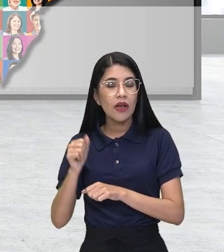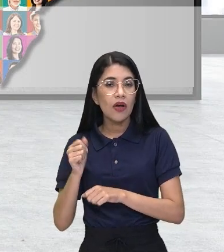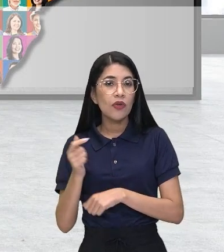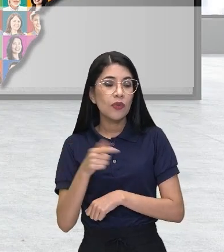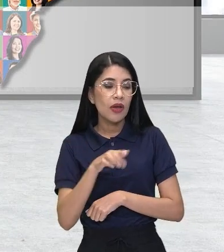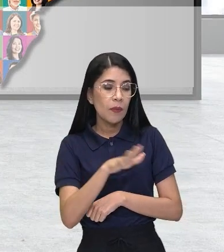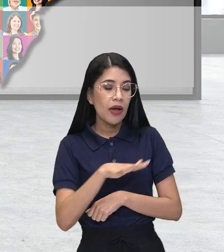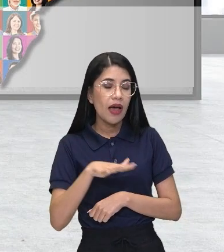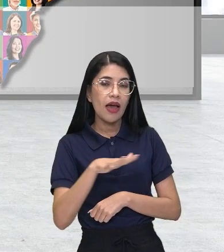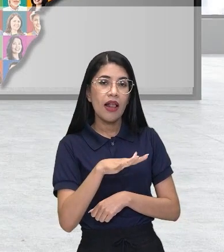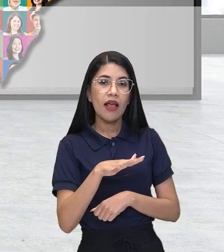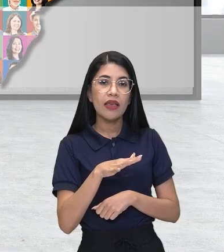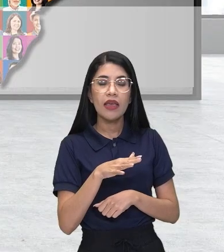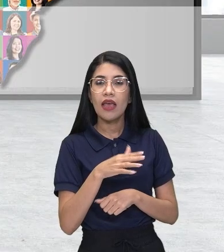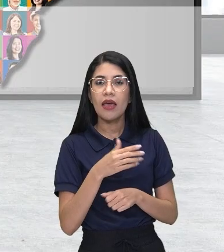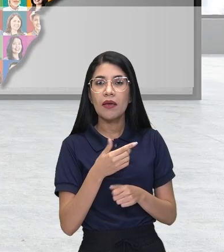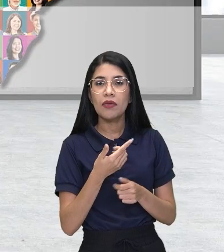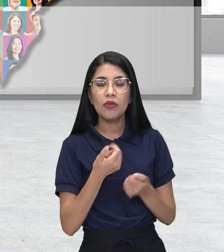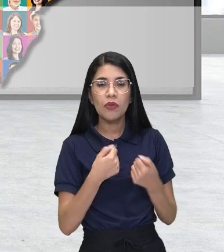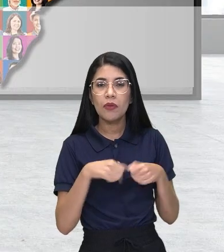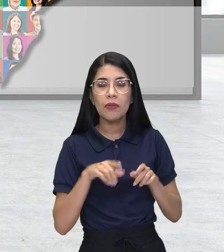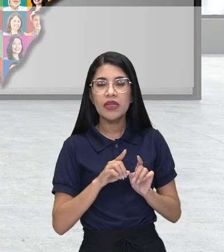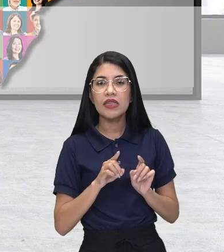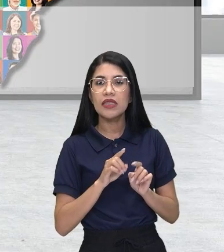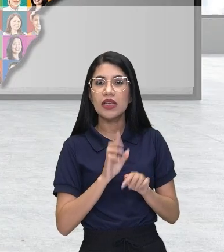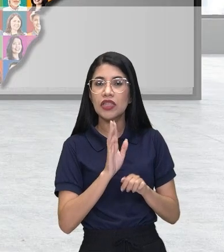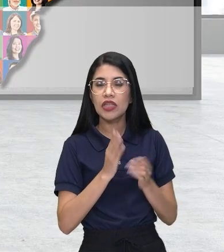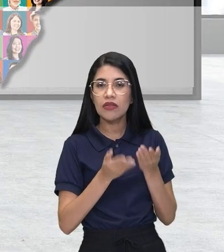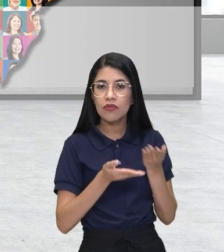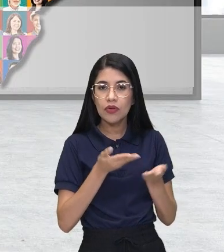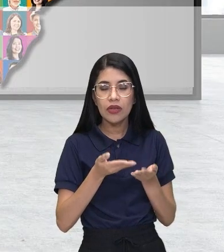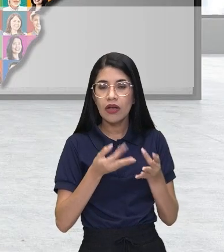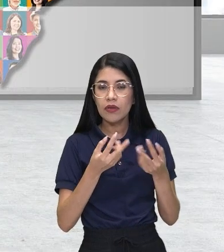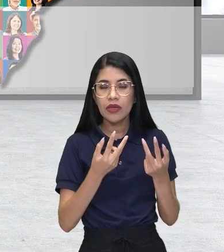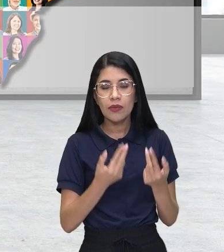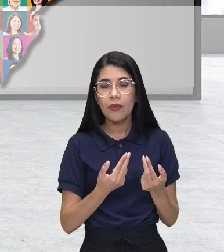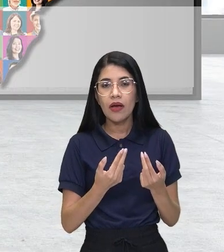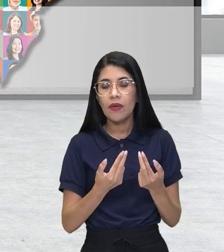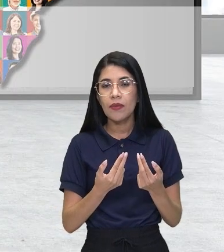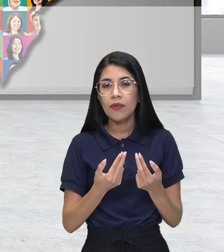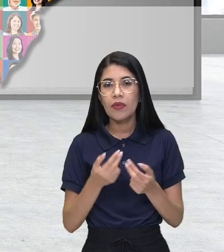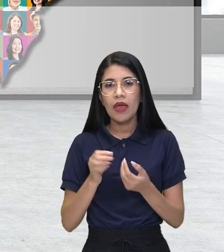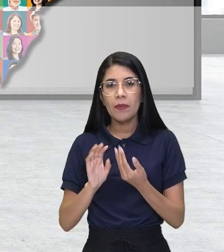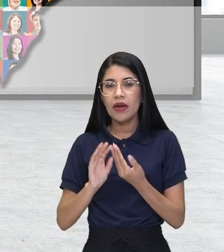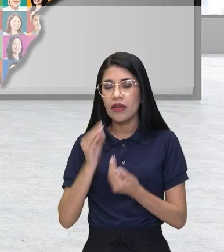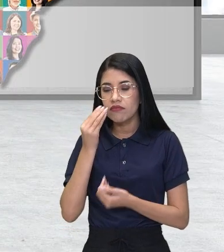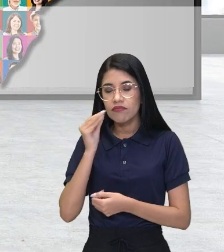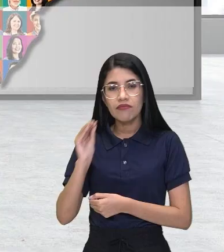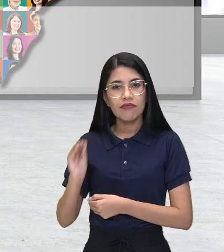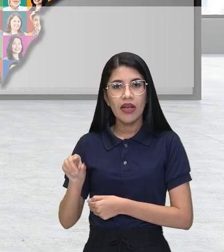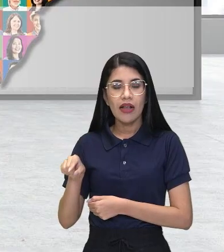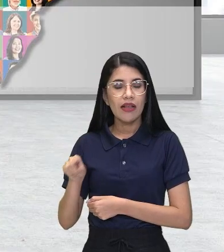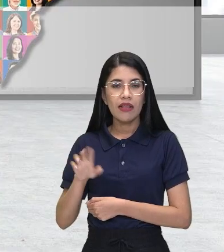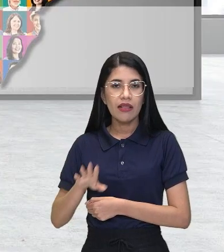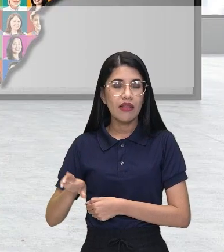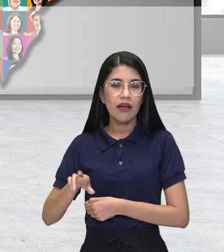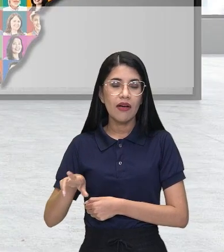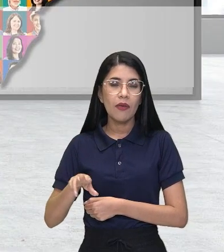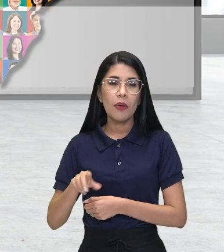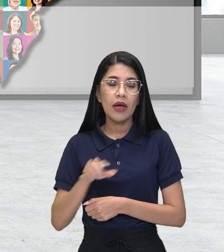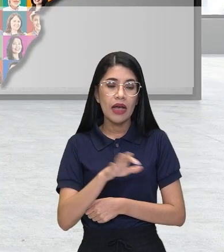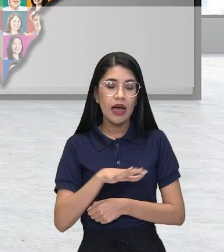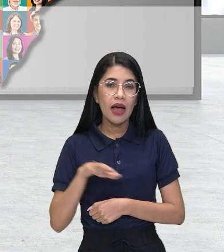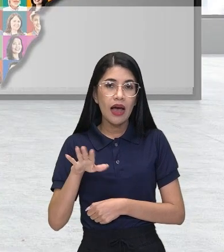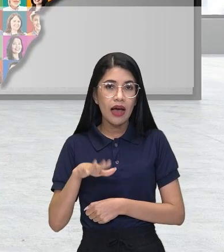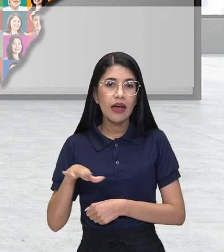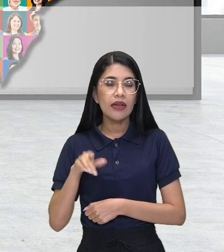menos, né, necessidades, assim, né? Não que ninguém vai ser esquecida, um bairro nobre, mas se tem uma área que precisa